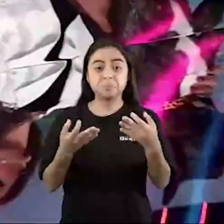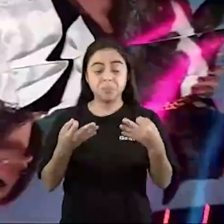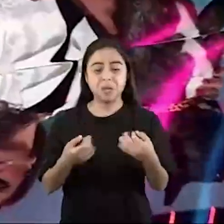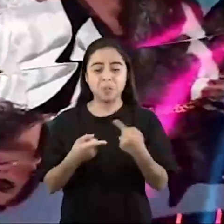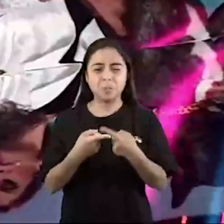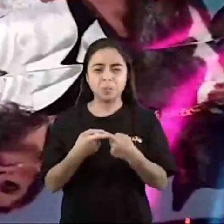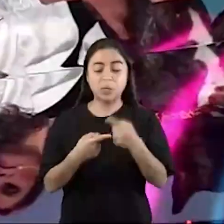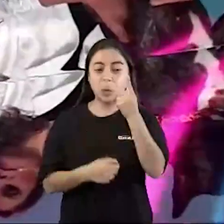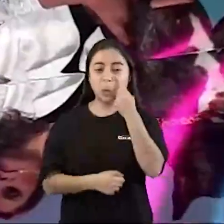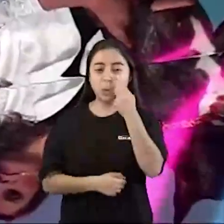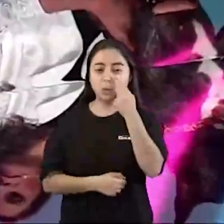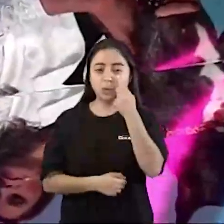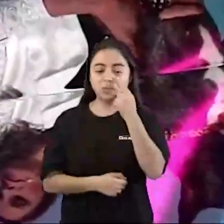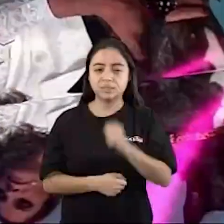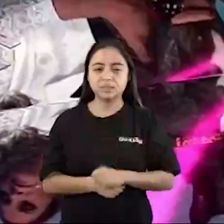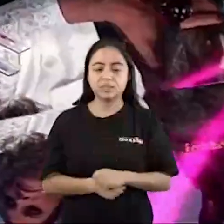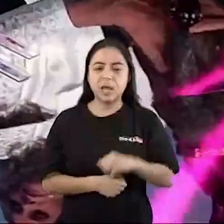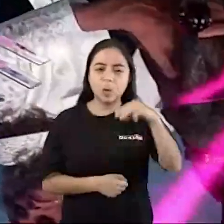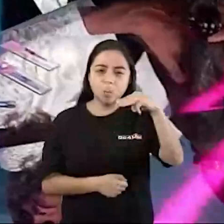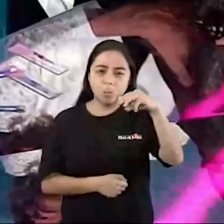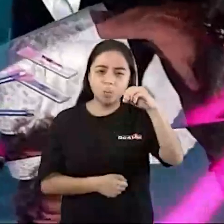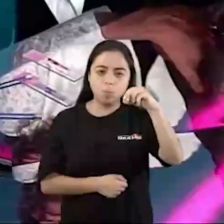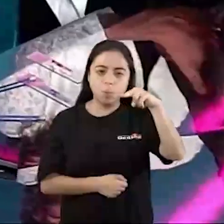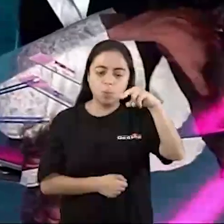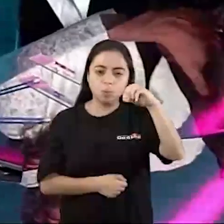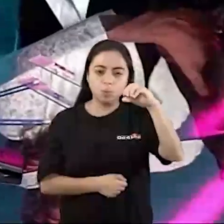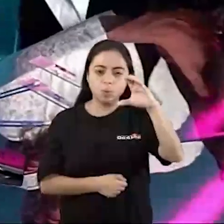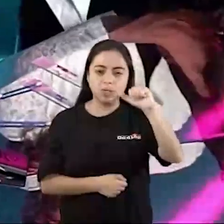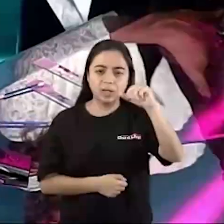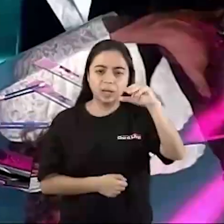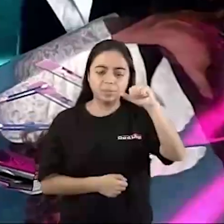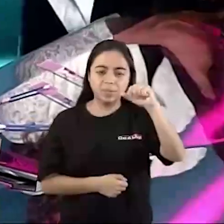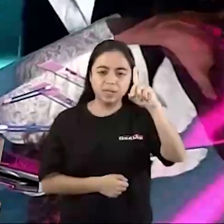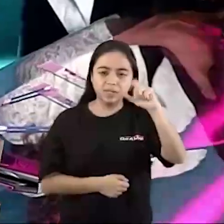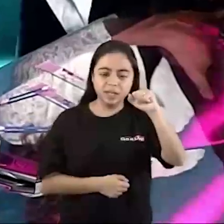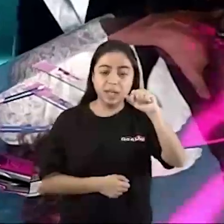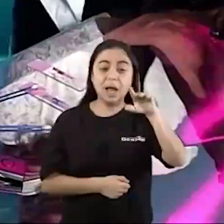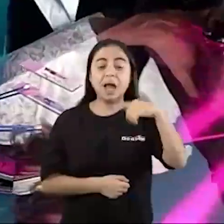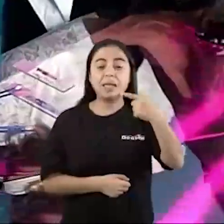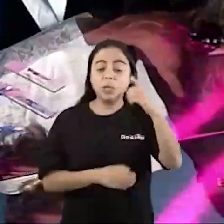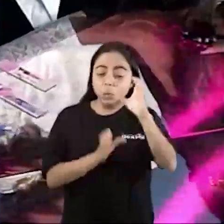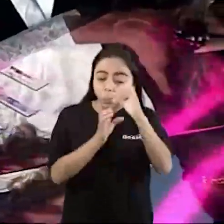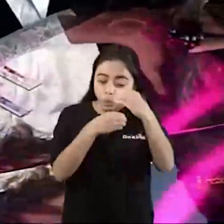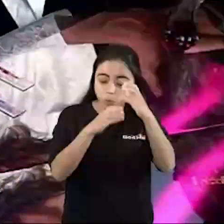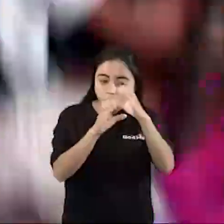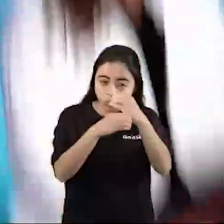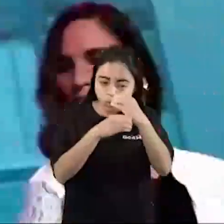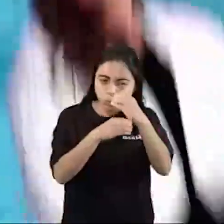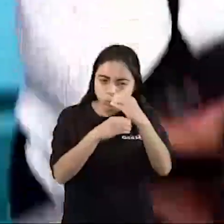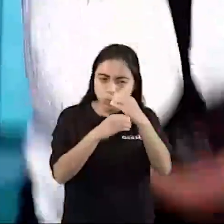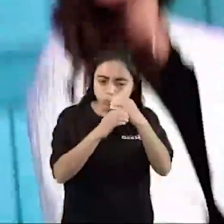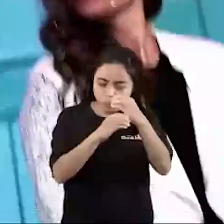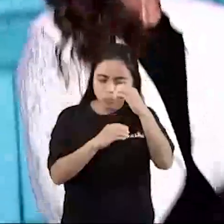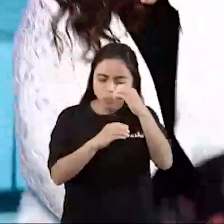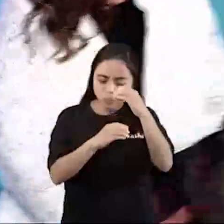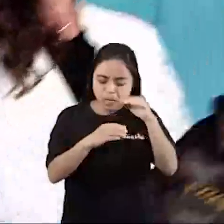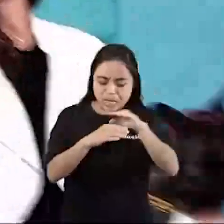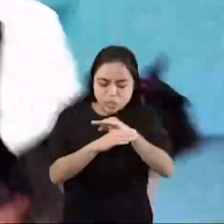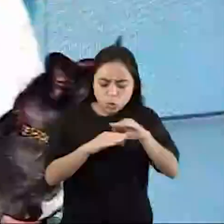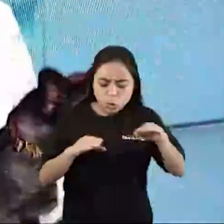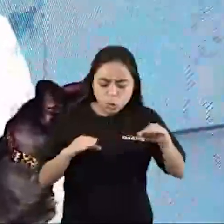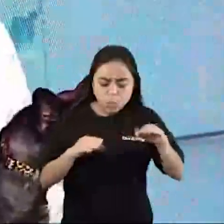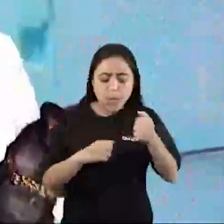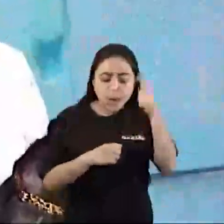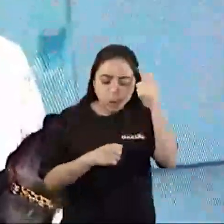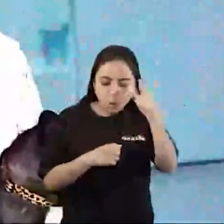Porque vocês vão ver que isso é monocamada. A hora que a gente for ali no microscópio já, a gente vai ver que mesmo em monocamada a gente consegue